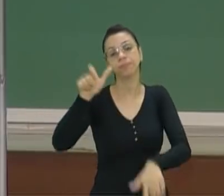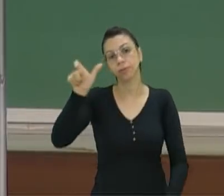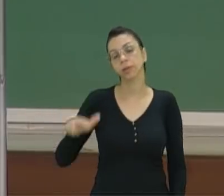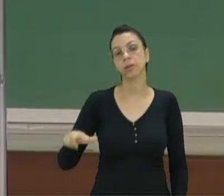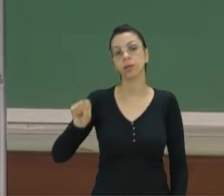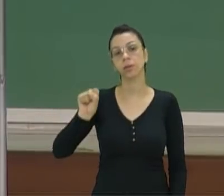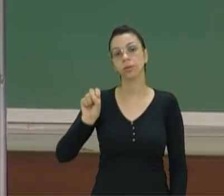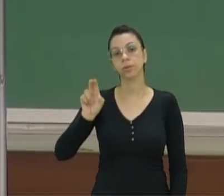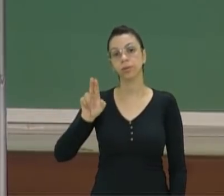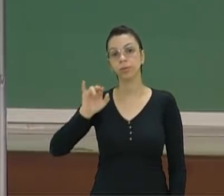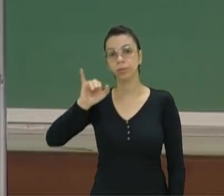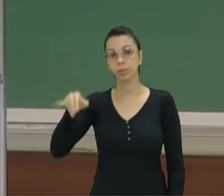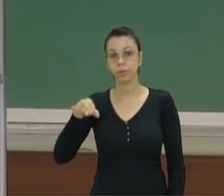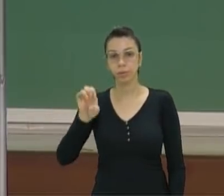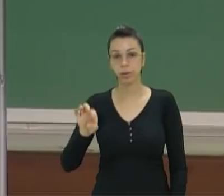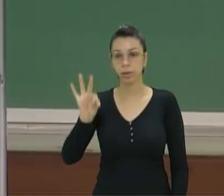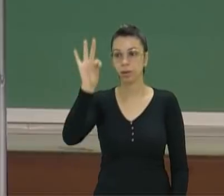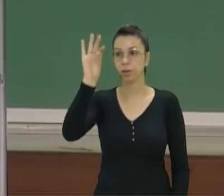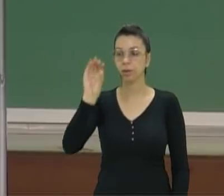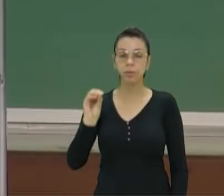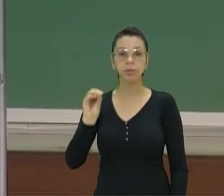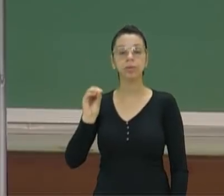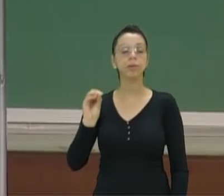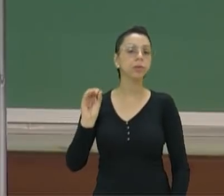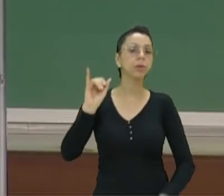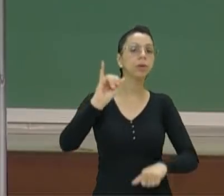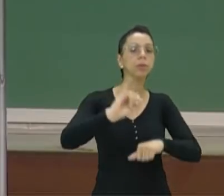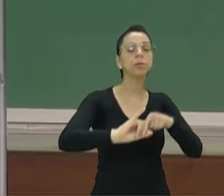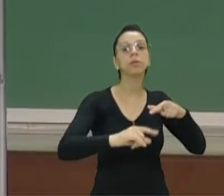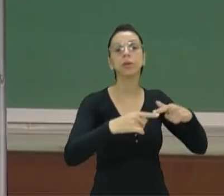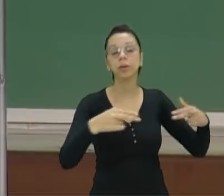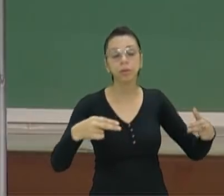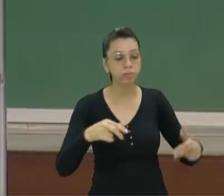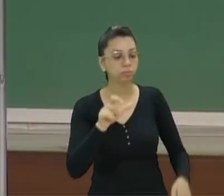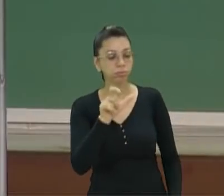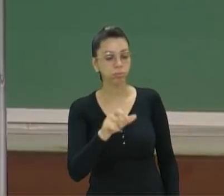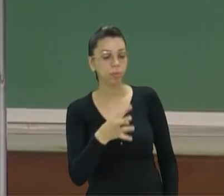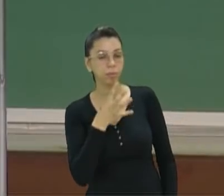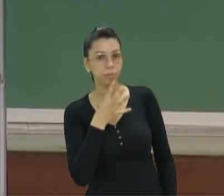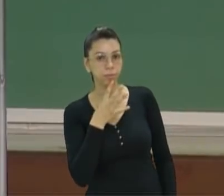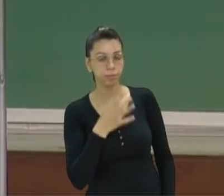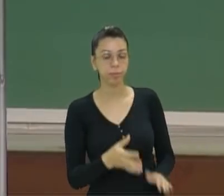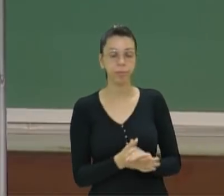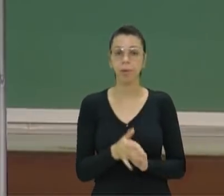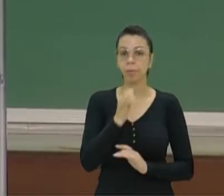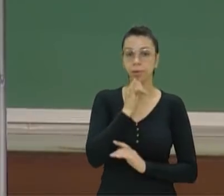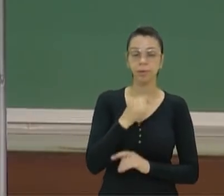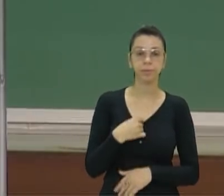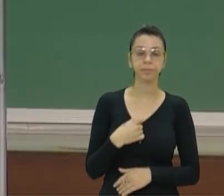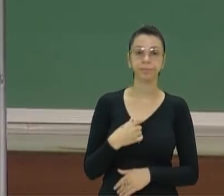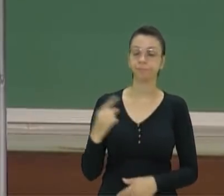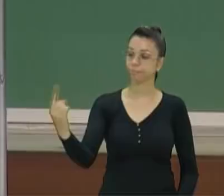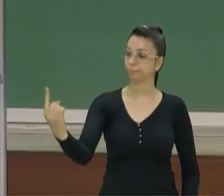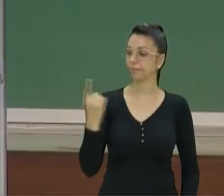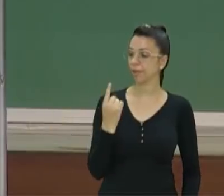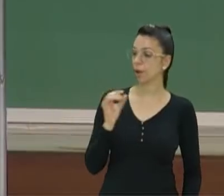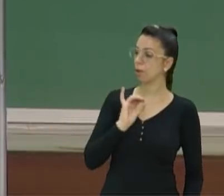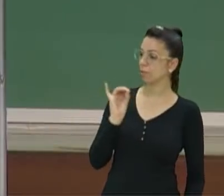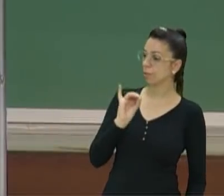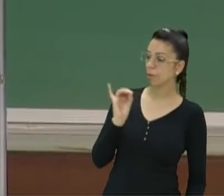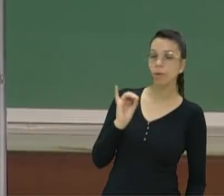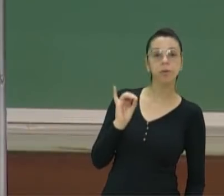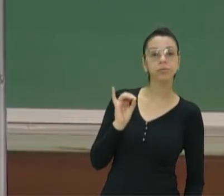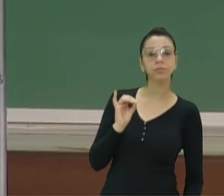O objeto é justamente aquilo que foi conhecido. Então, por exemplo, se alguém chega e se apresenta para mim, olá, tudo bem? Prazer,